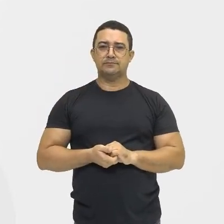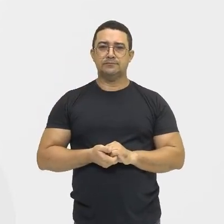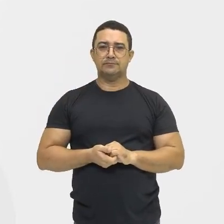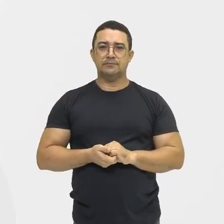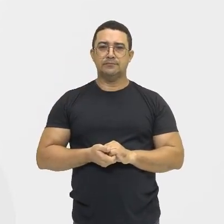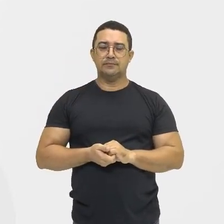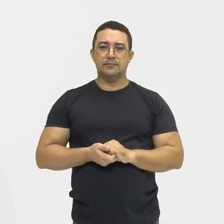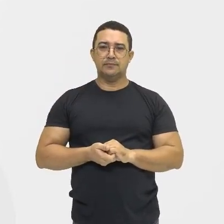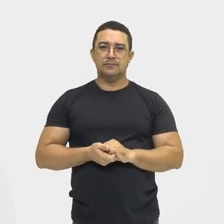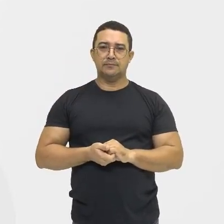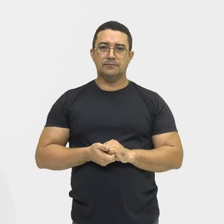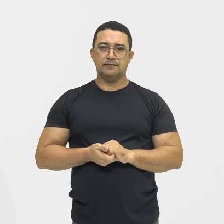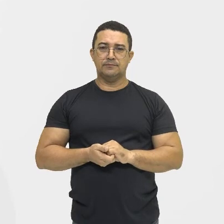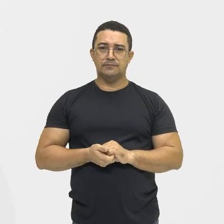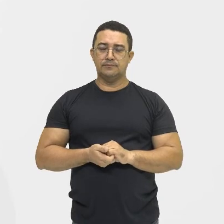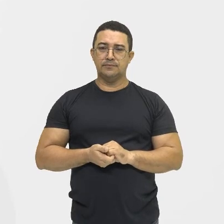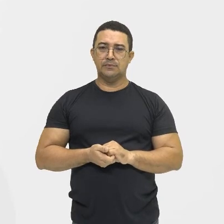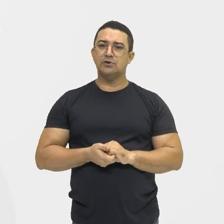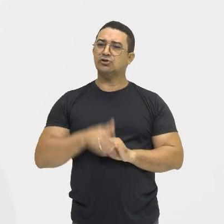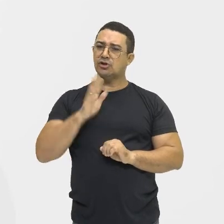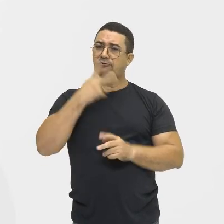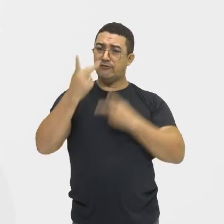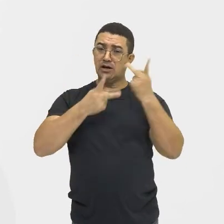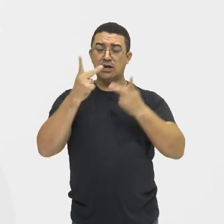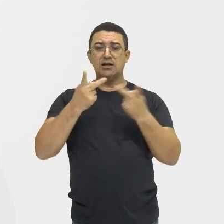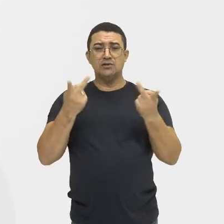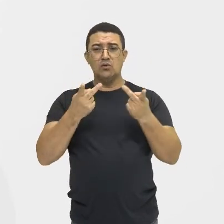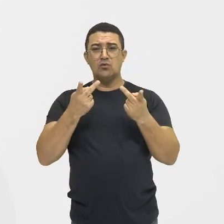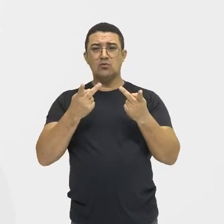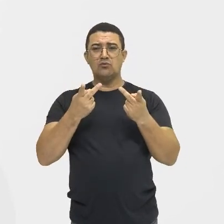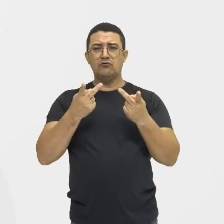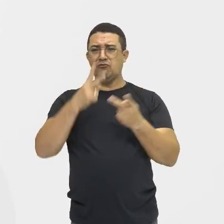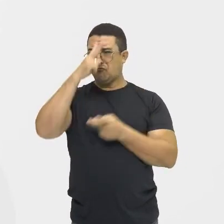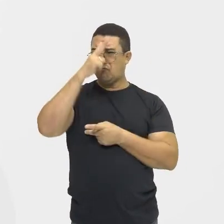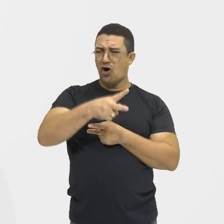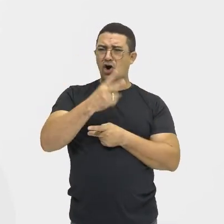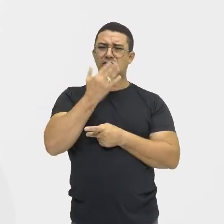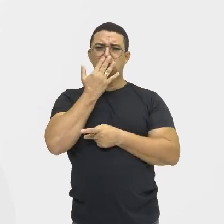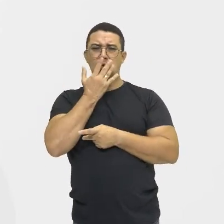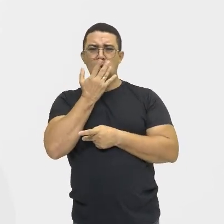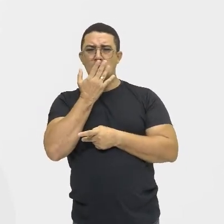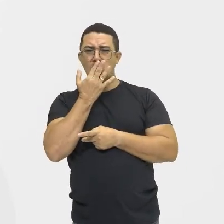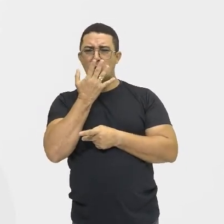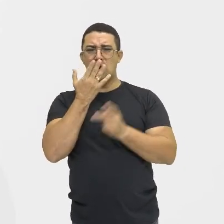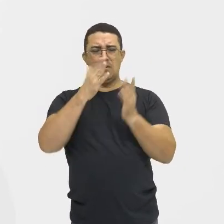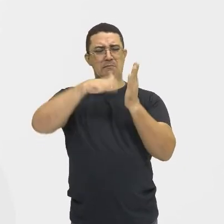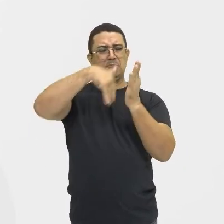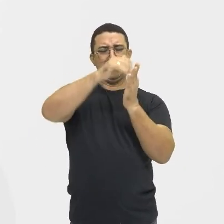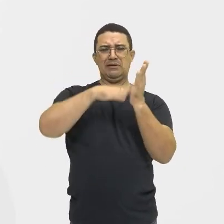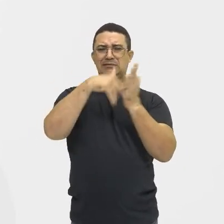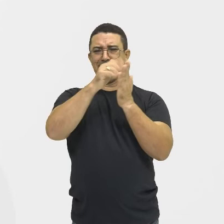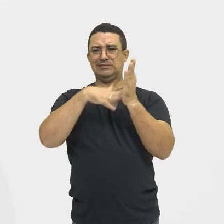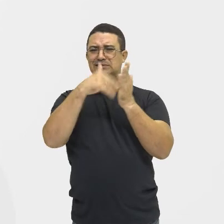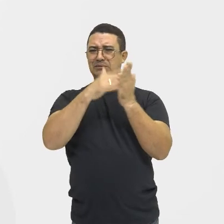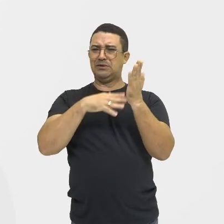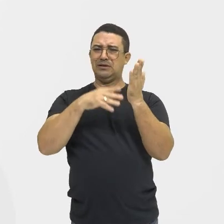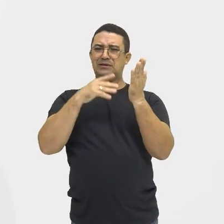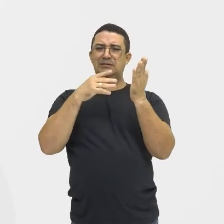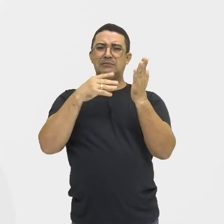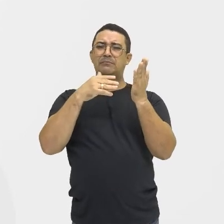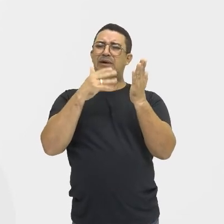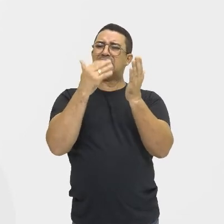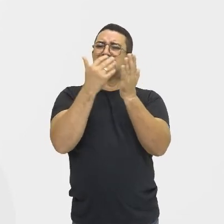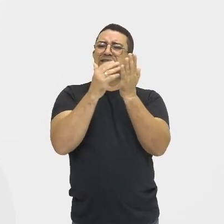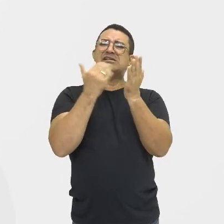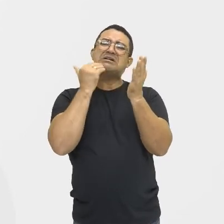abruptos, inesperado, aquilo que eu falei, a cor muito grossa, não é? Pasta grossa, martelada áspera. Então isso